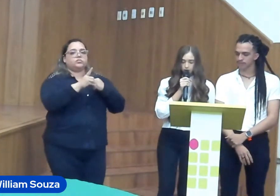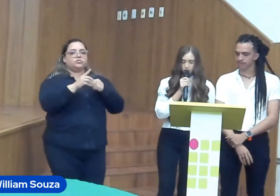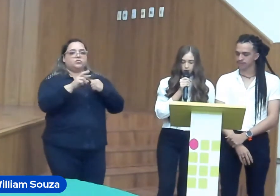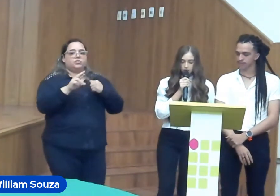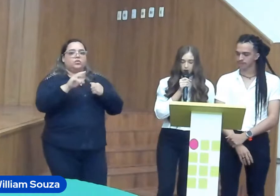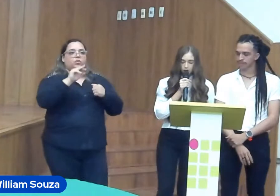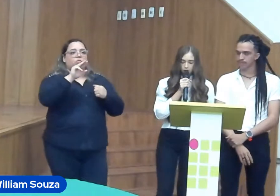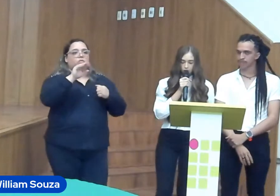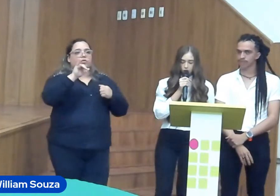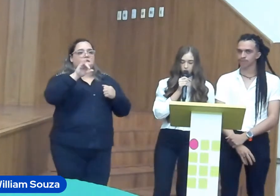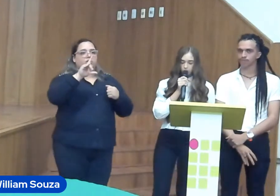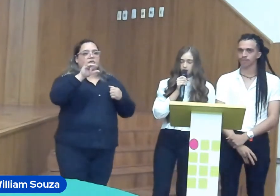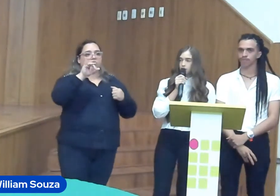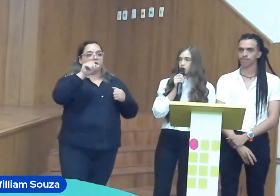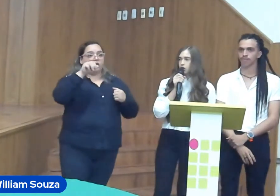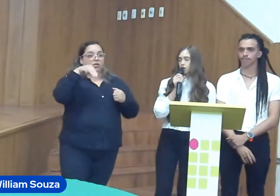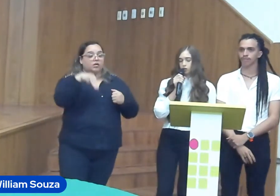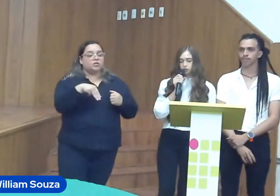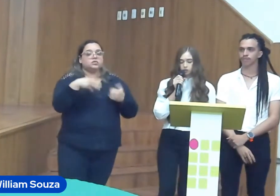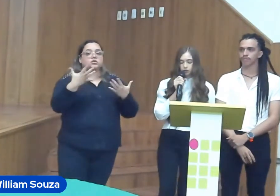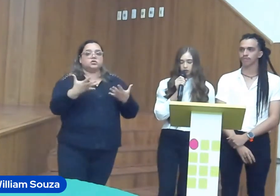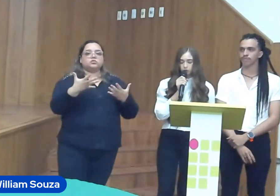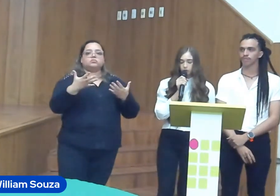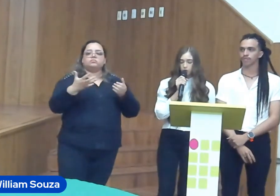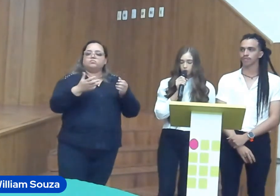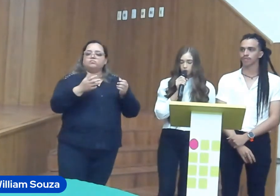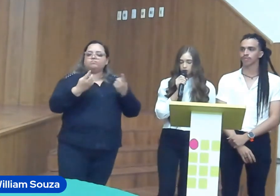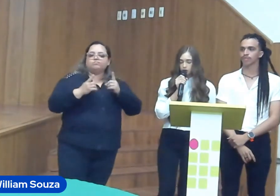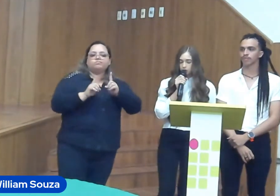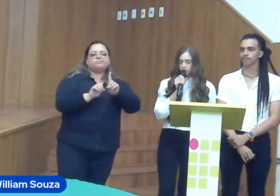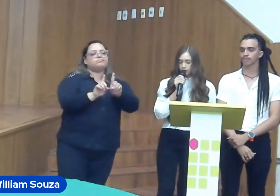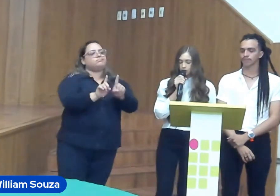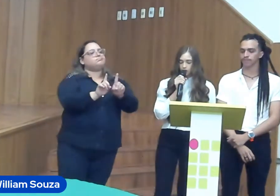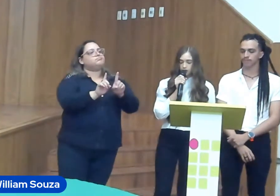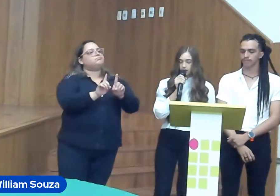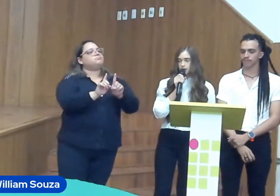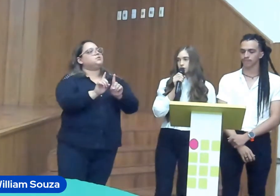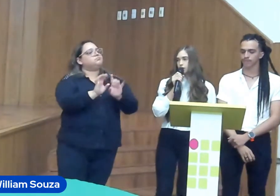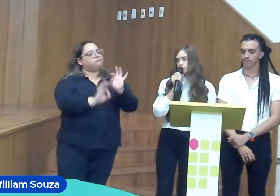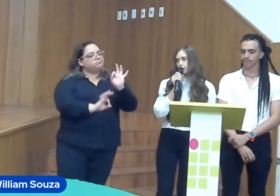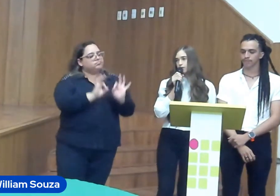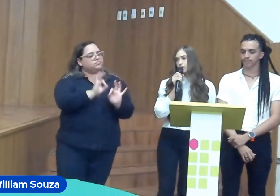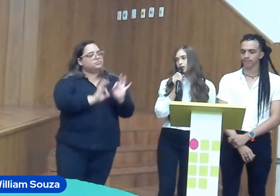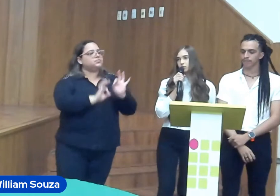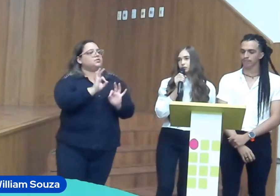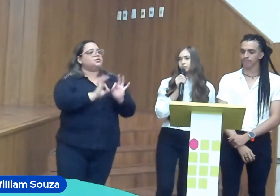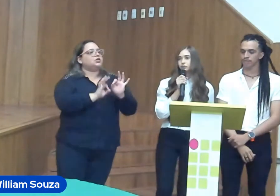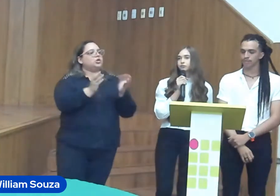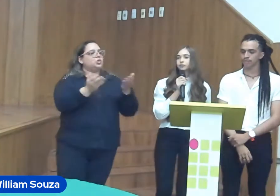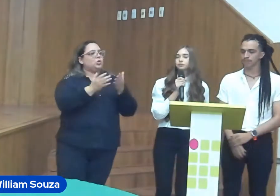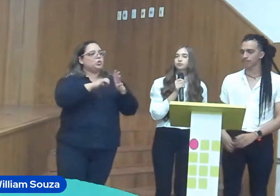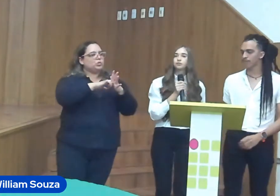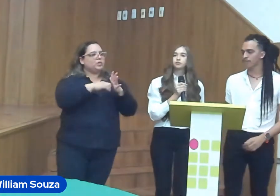Souza Santos, que junto com a senhora conduziu com tanto zelo a organização do nosso evento.